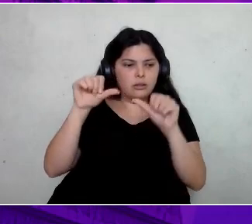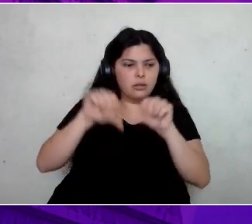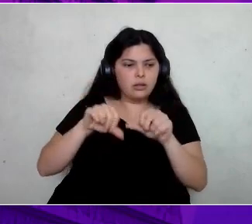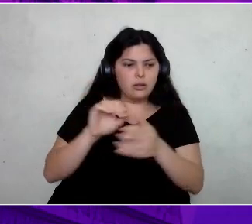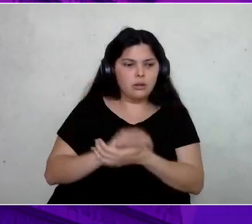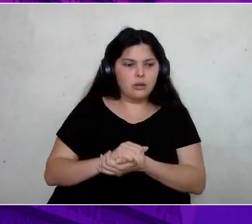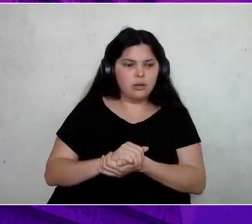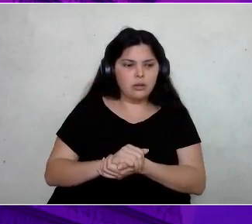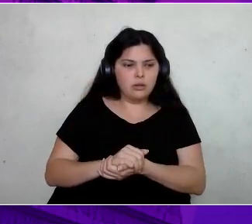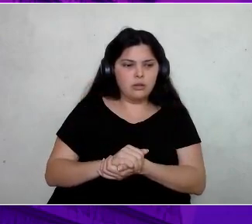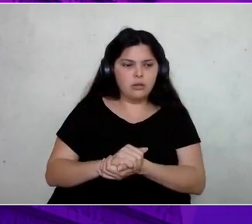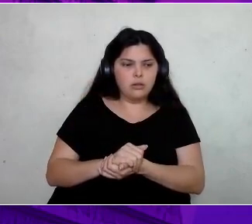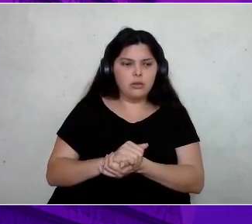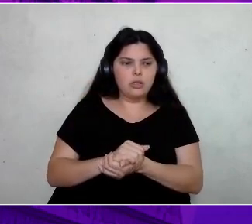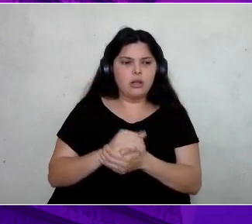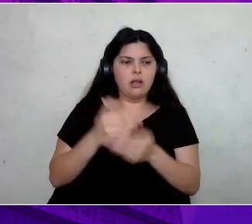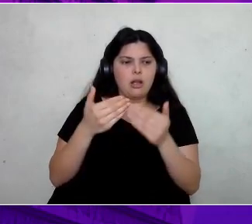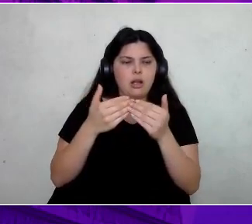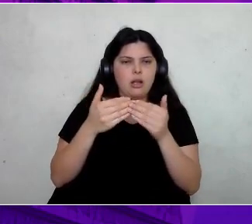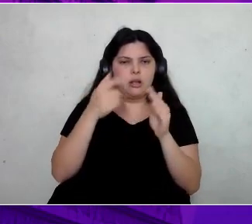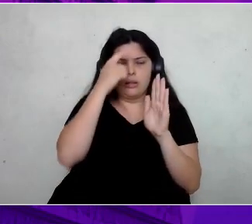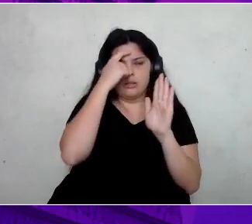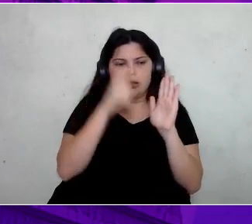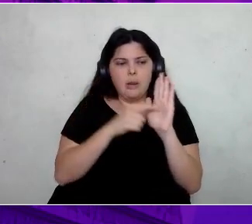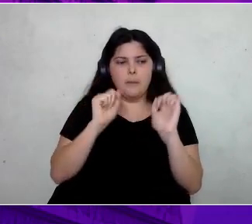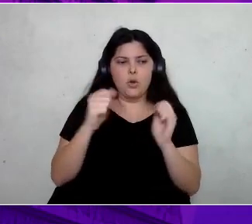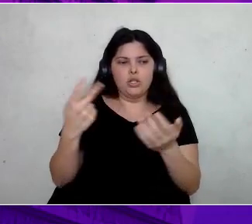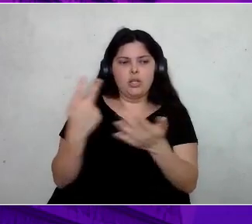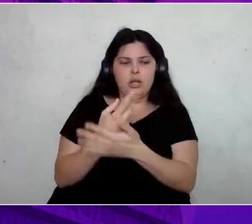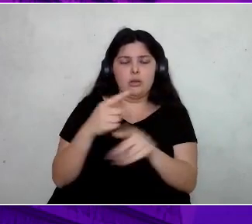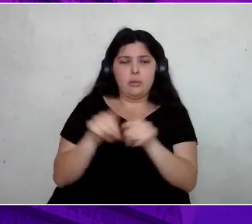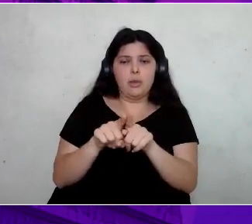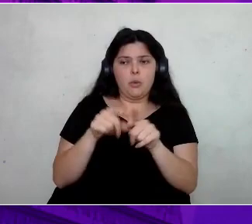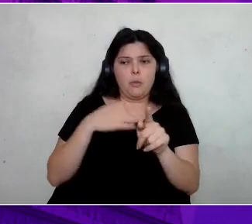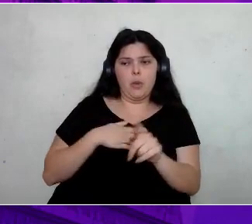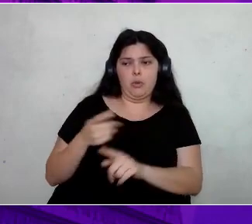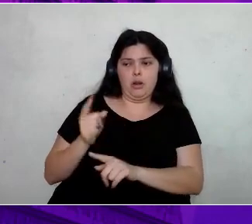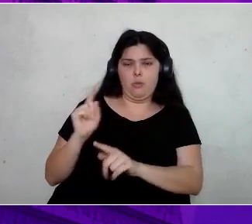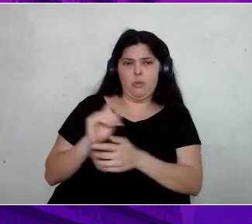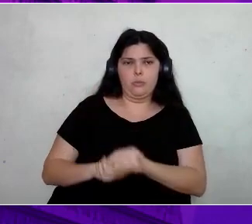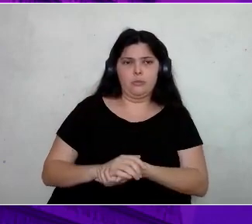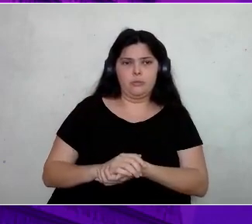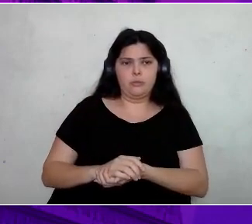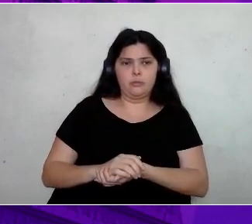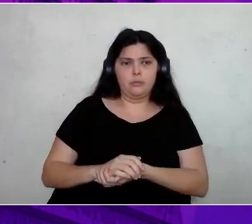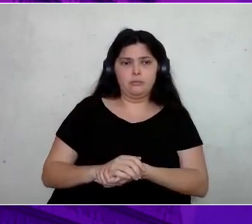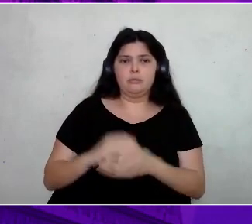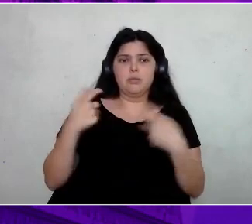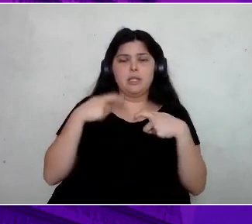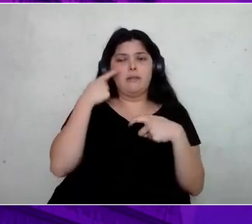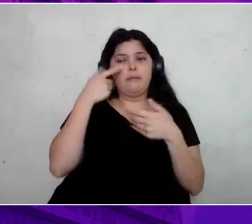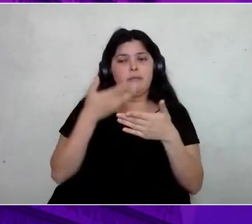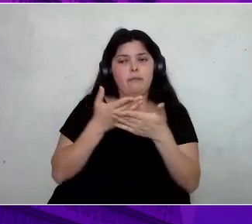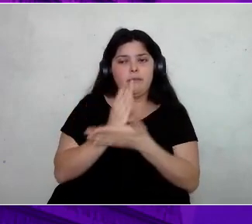é que pode estar errado. Não necessariamente o meu vai estar errado, mas cabe uma verificação, fazer